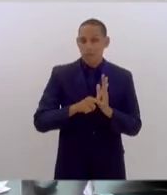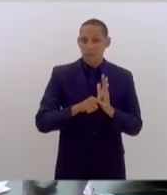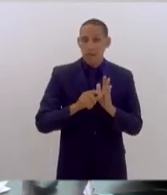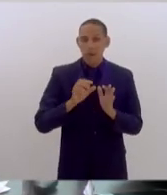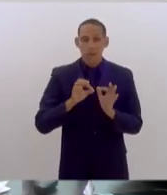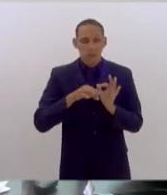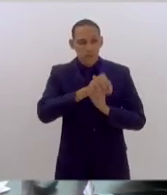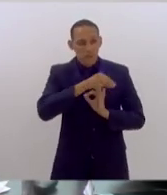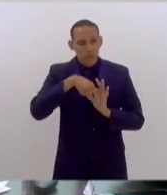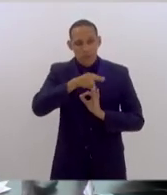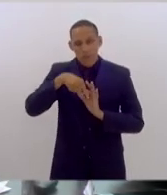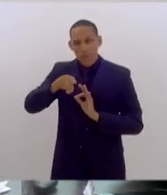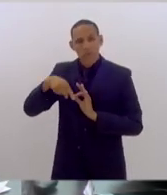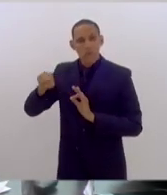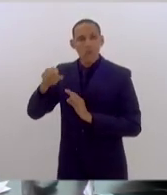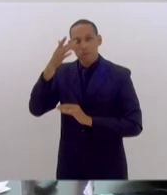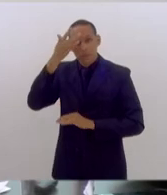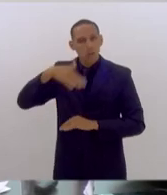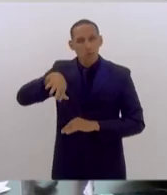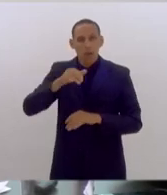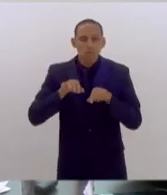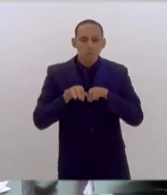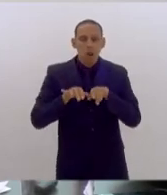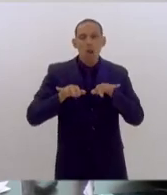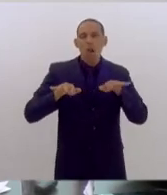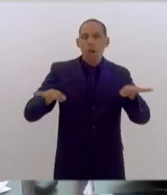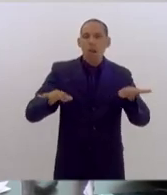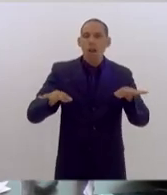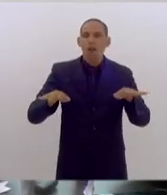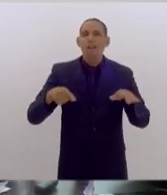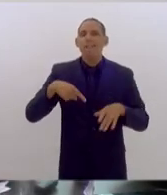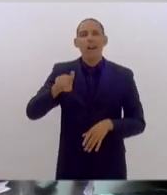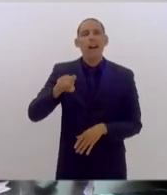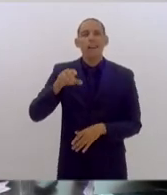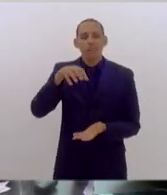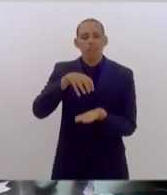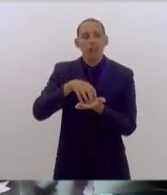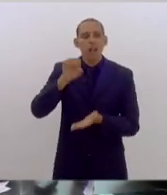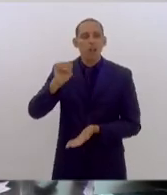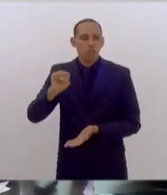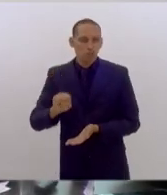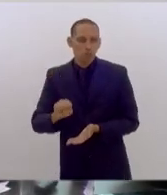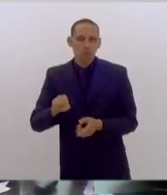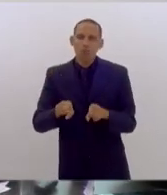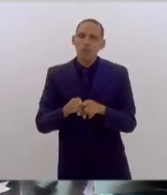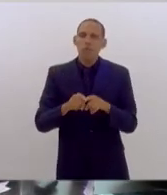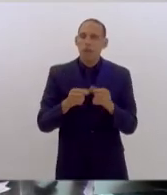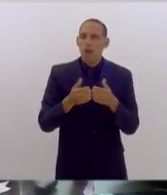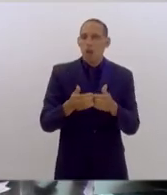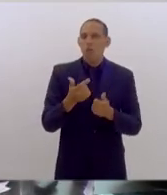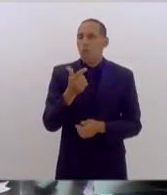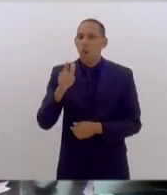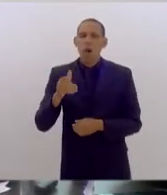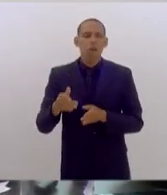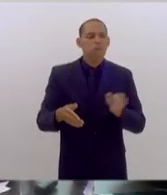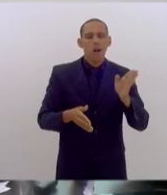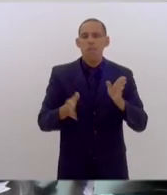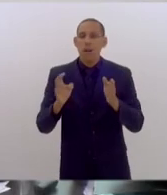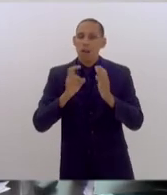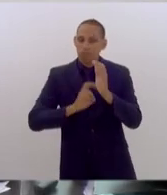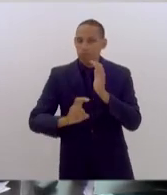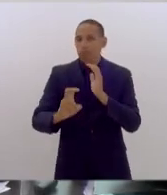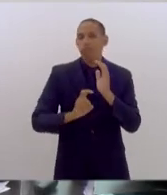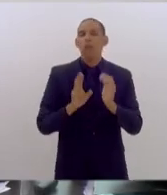usuários de várias procedências de dirige em geral ao eixo centro-sul da capital acessando outros modais especialmente o ônibus eo metrô